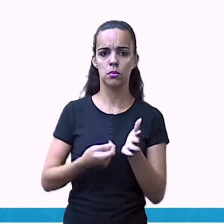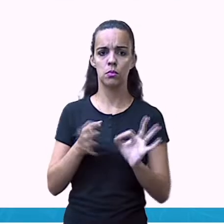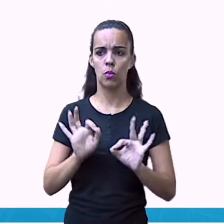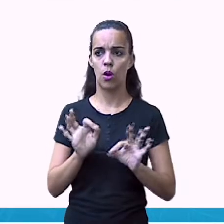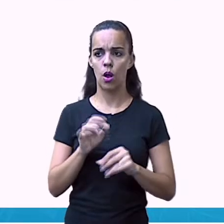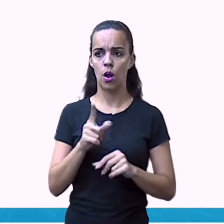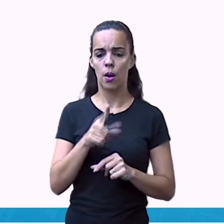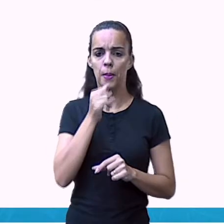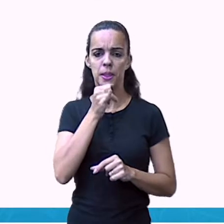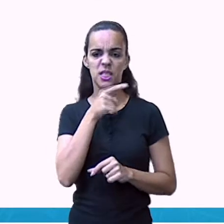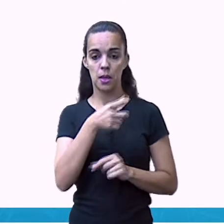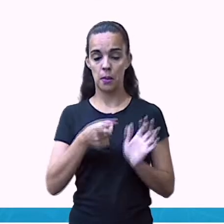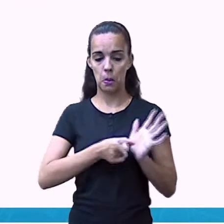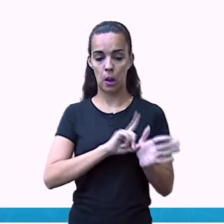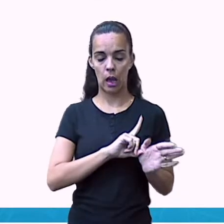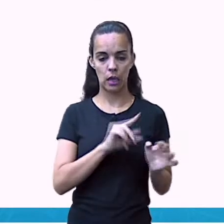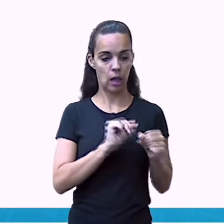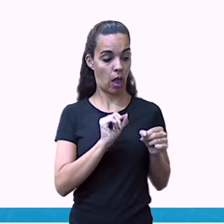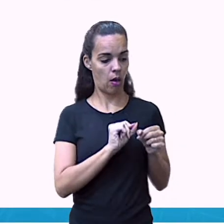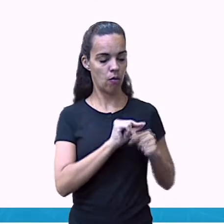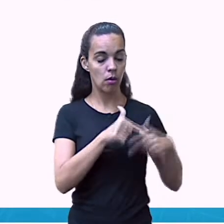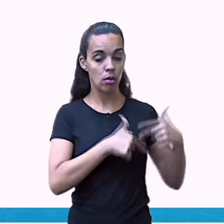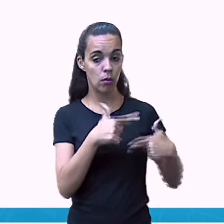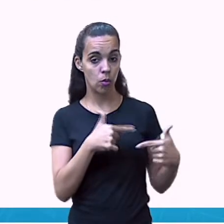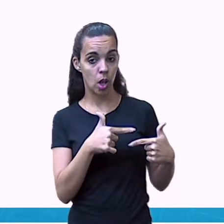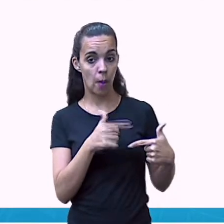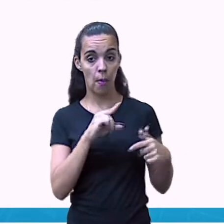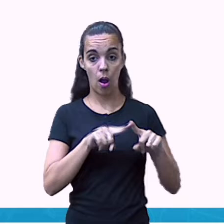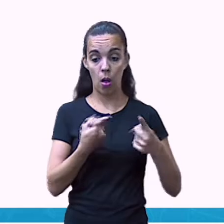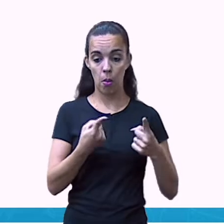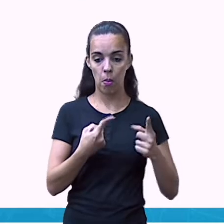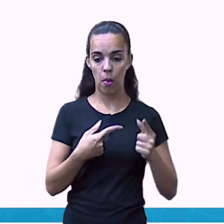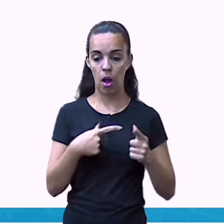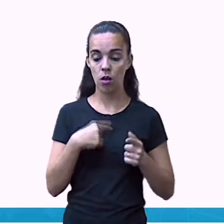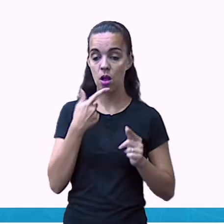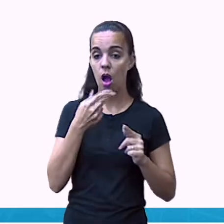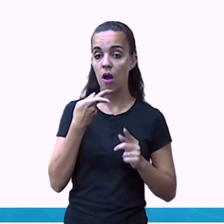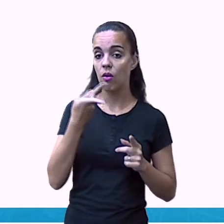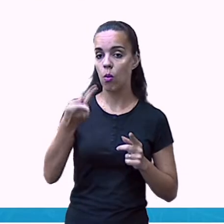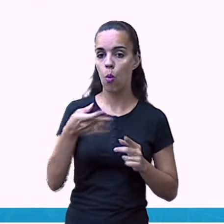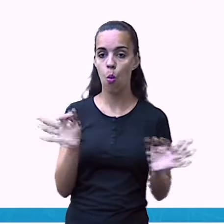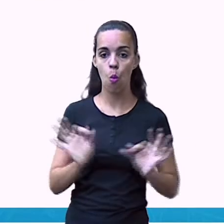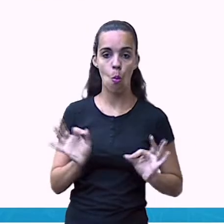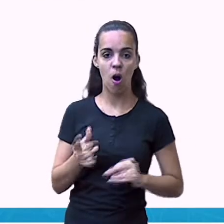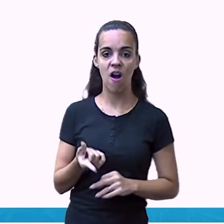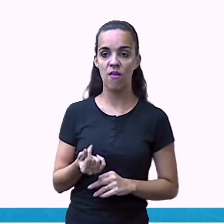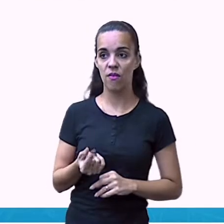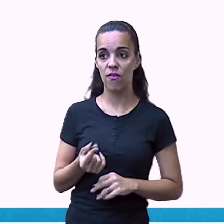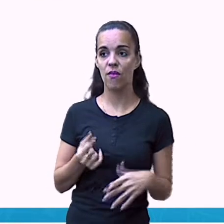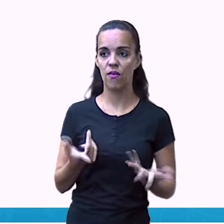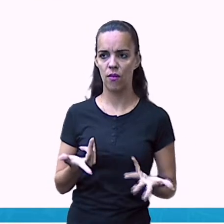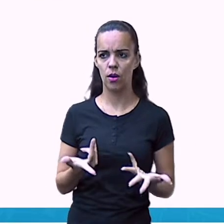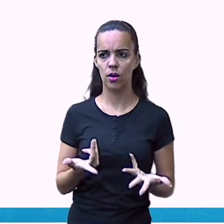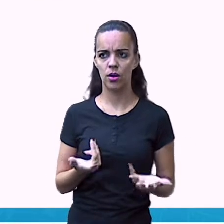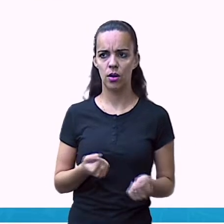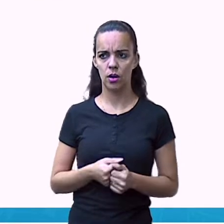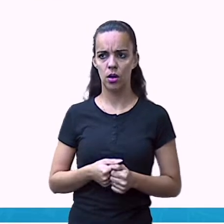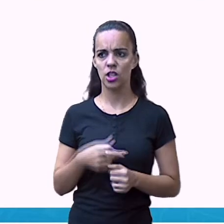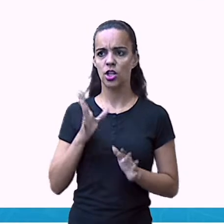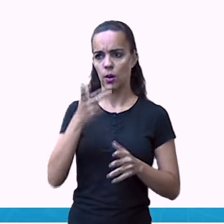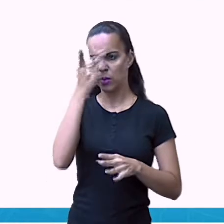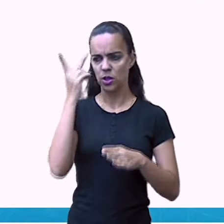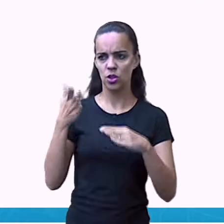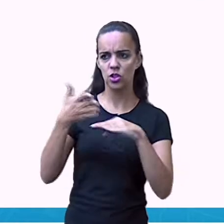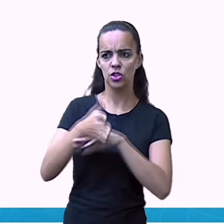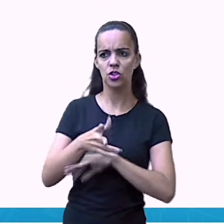prestar um serviço sem apresentar orçamento prévio? Sabe quando você está aí na sua casa, alguém liga ou já bate lá na